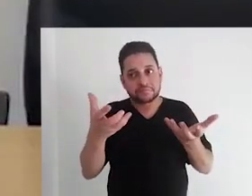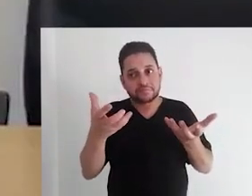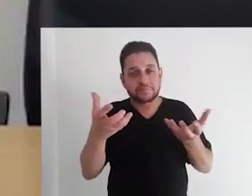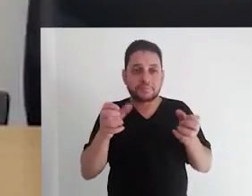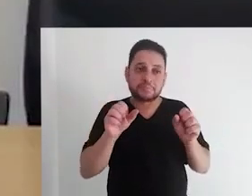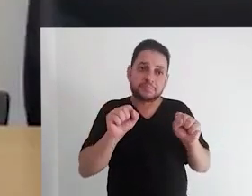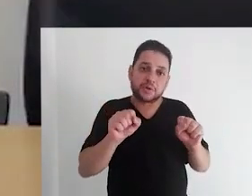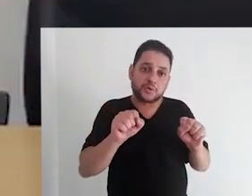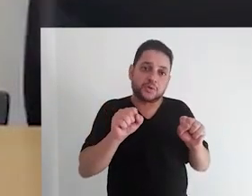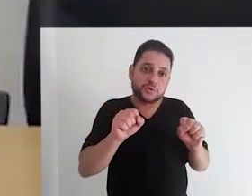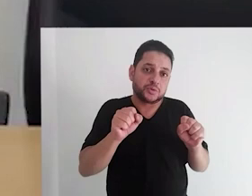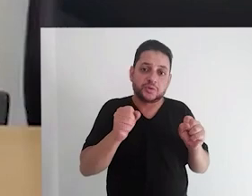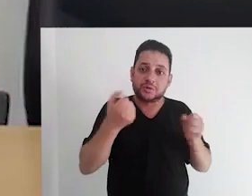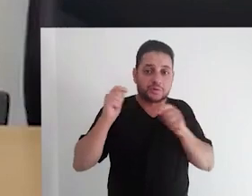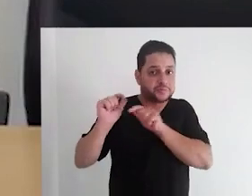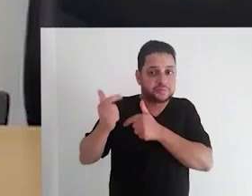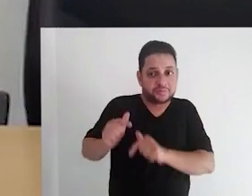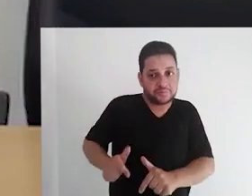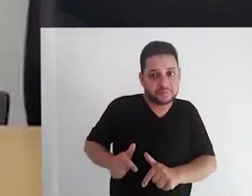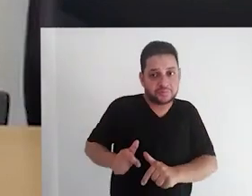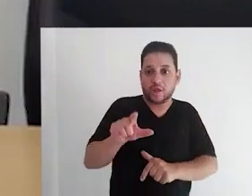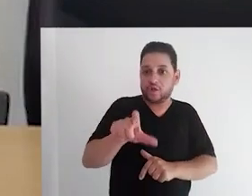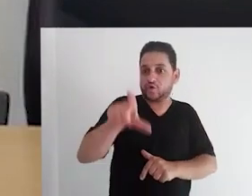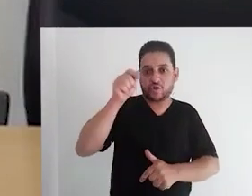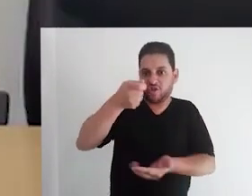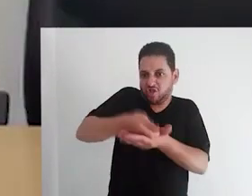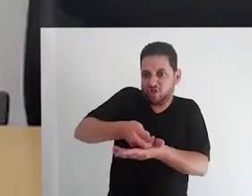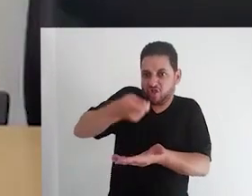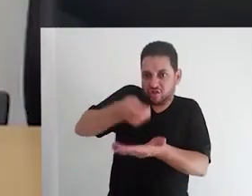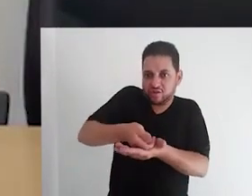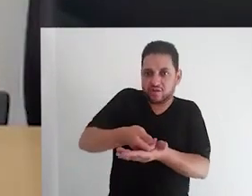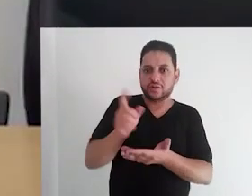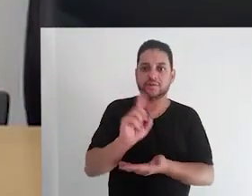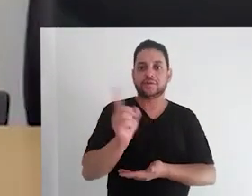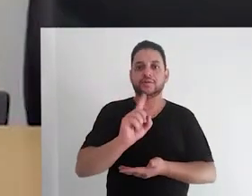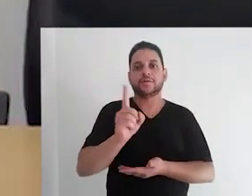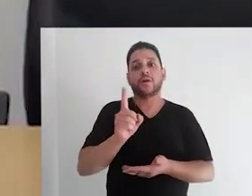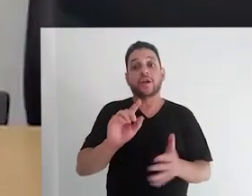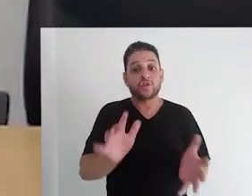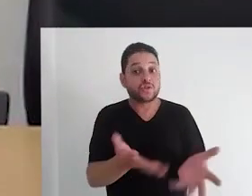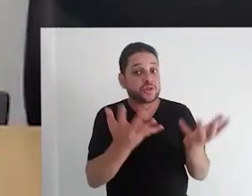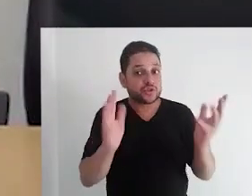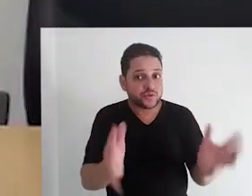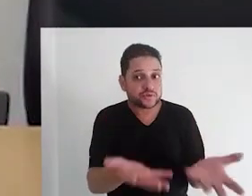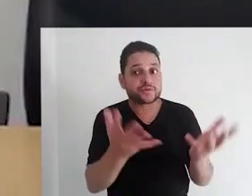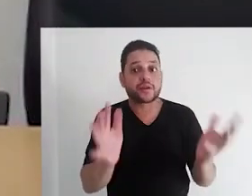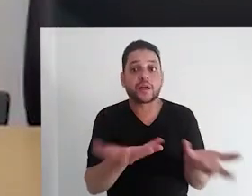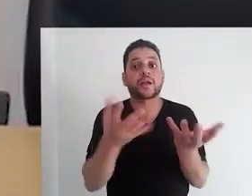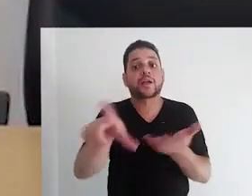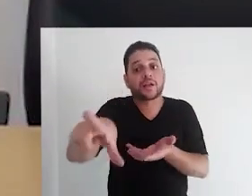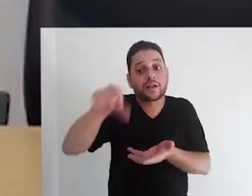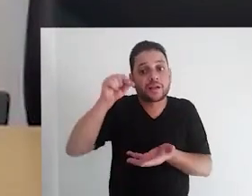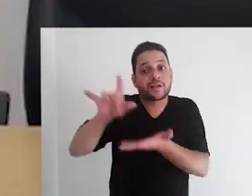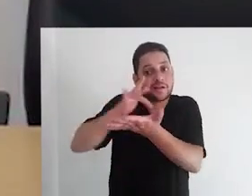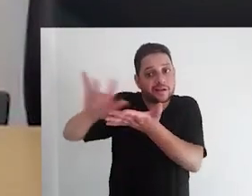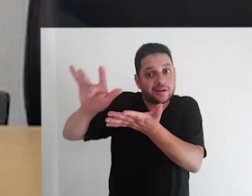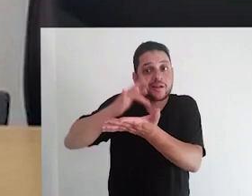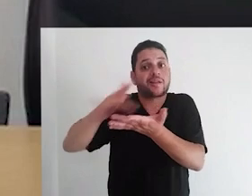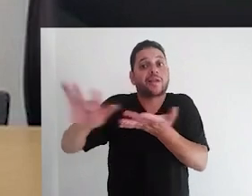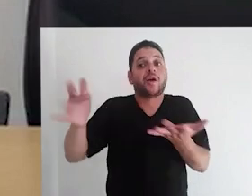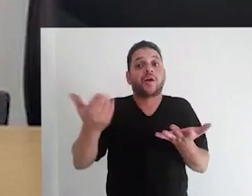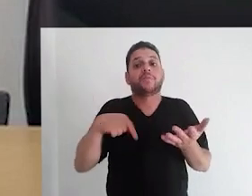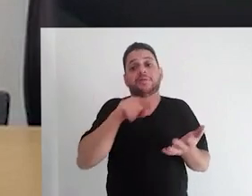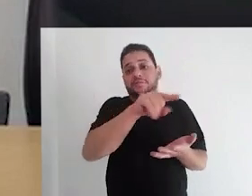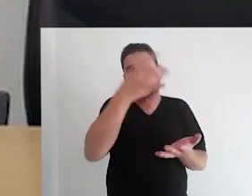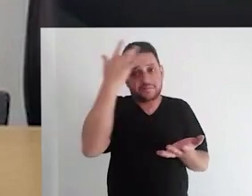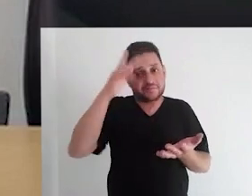continua da forma tradicional. Não é nada imposto, apesar de ter sido bastante estimulado e tem havido um interesse muito grande por parte